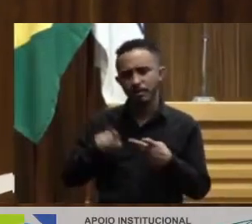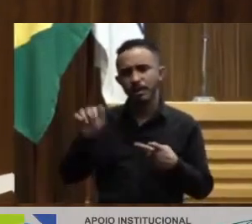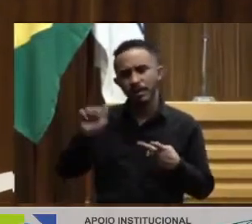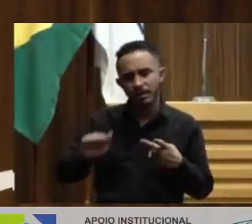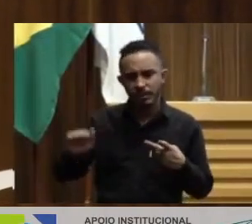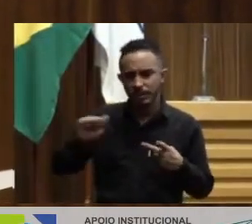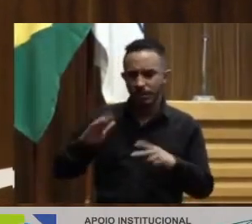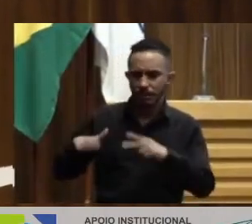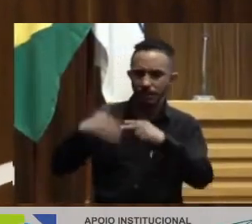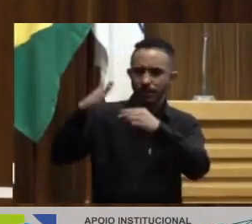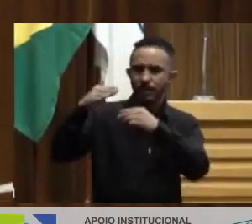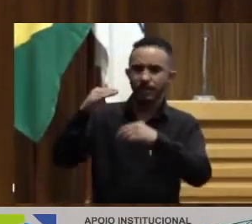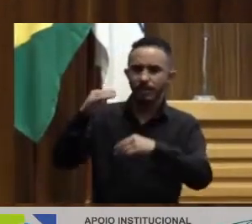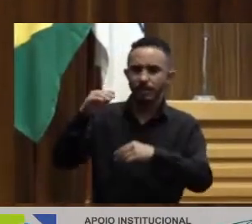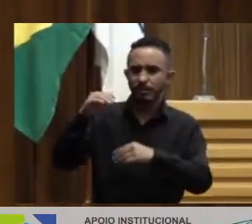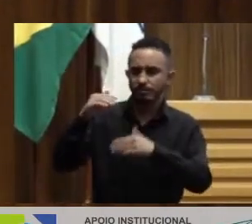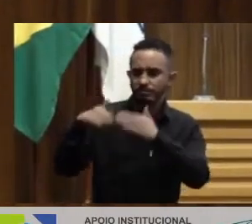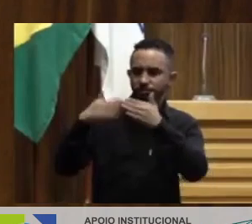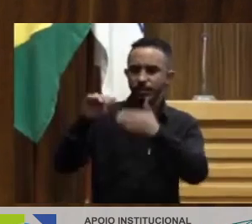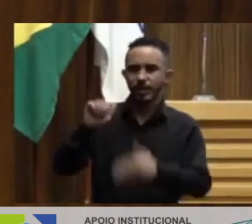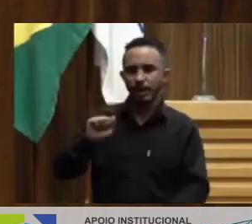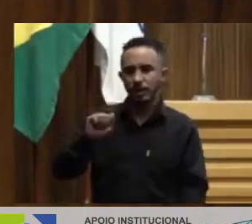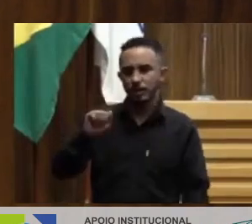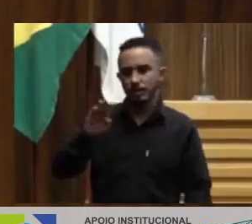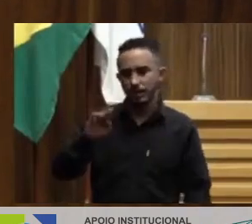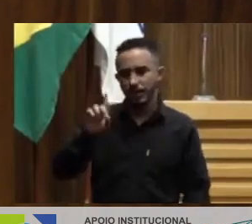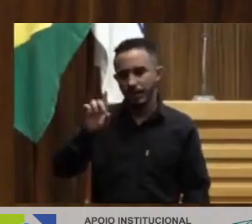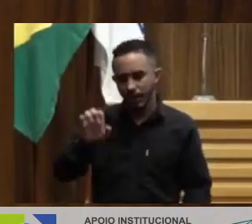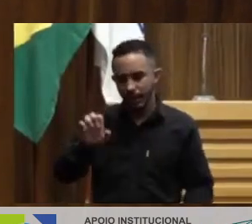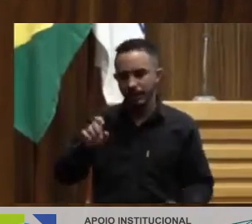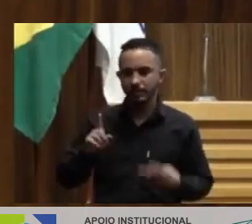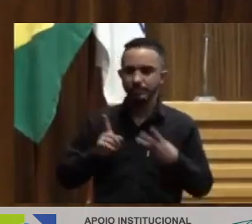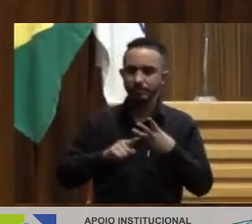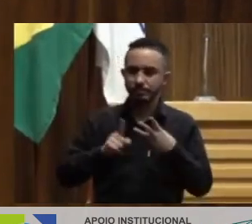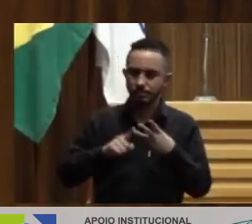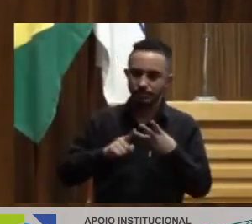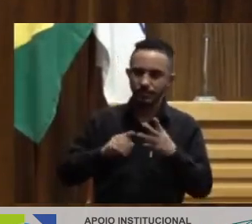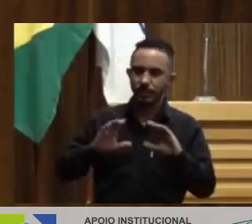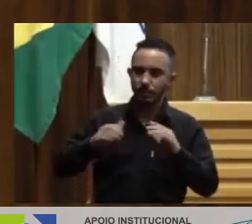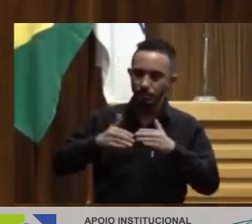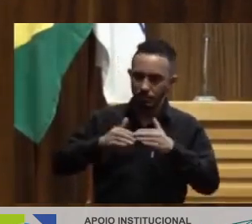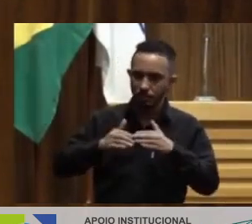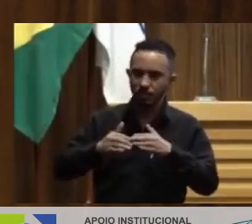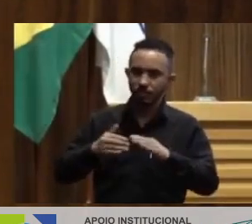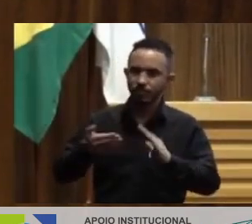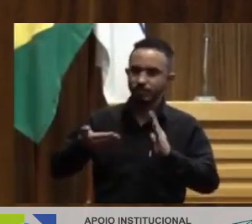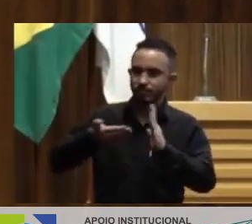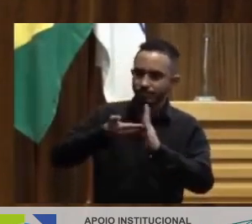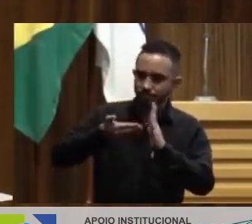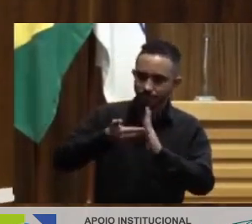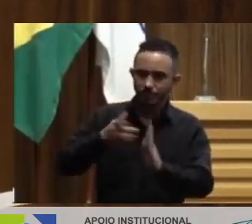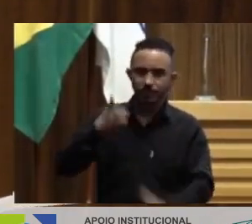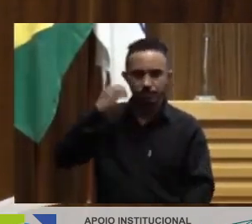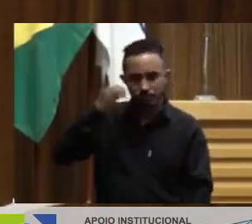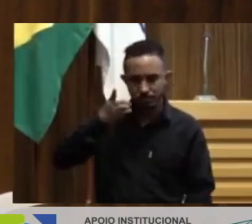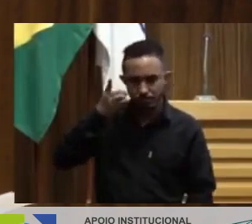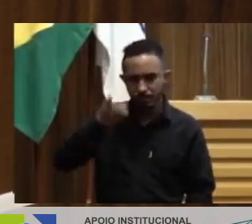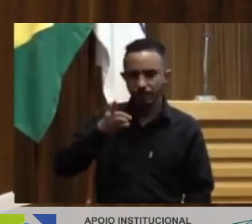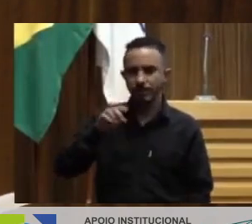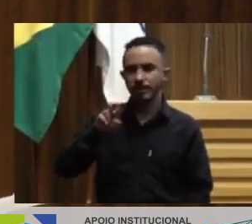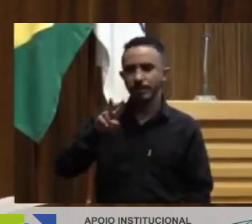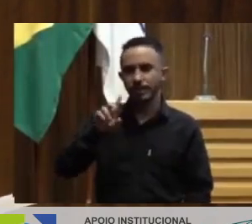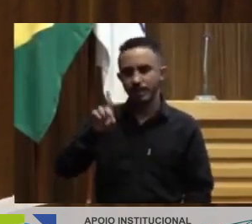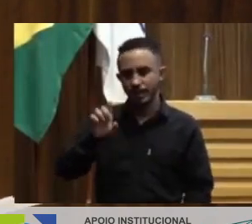de Desenvolvimento, a ABDE, nossos parlamentares federais, o deputado Bandeira de